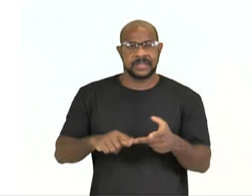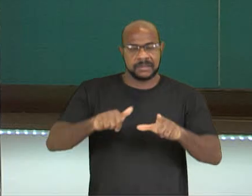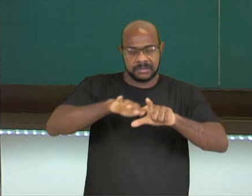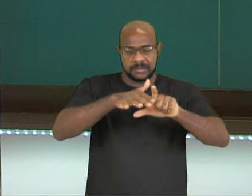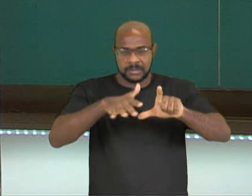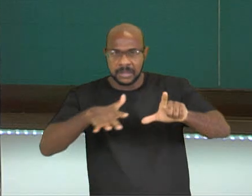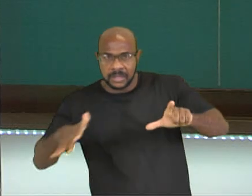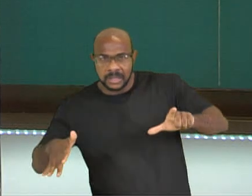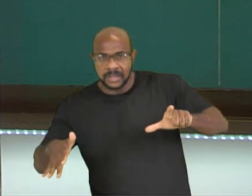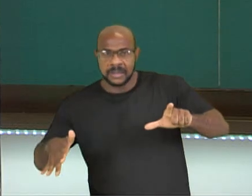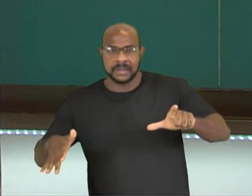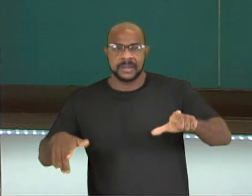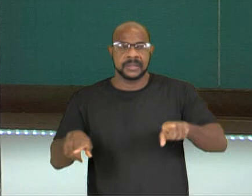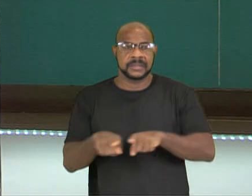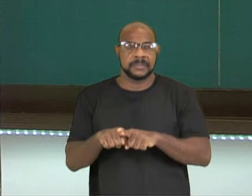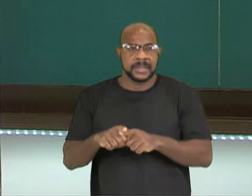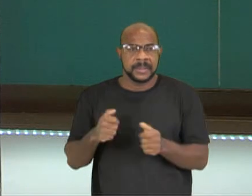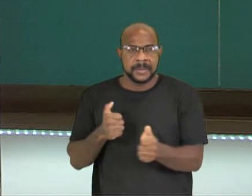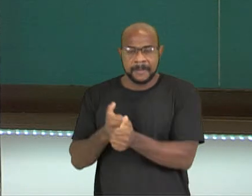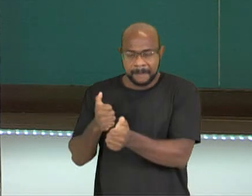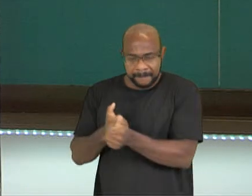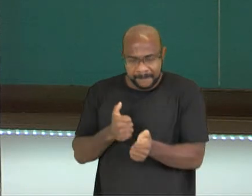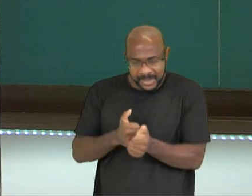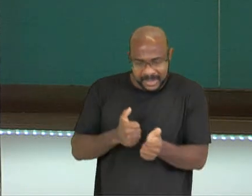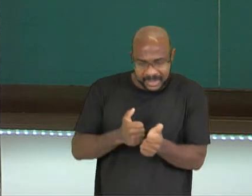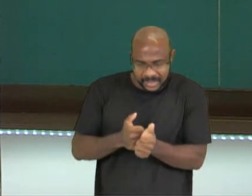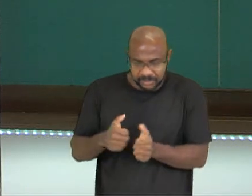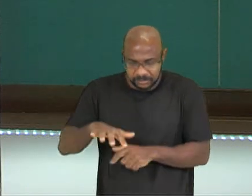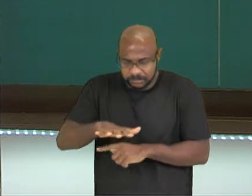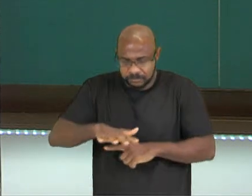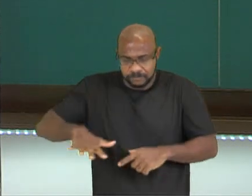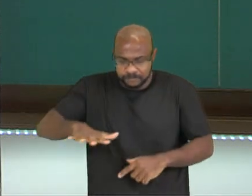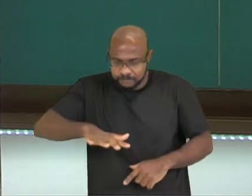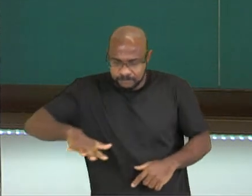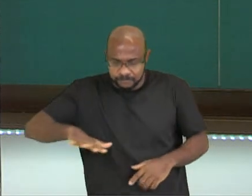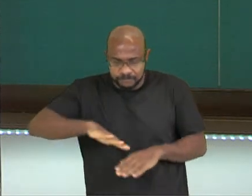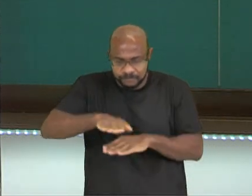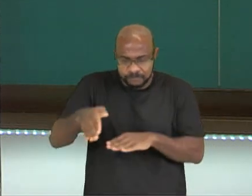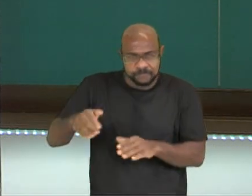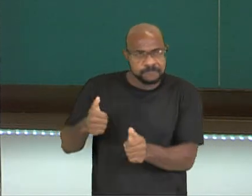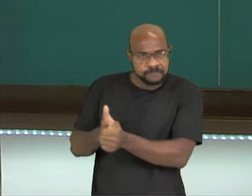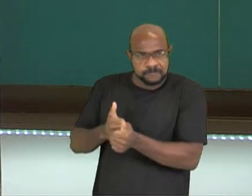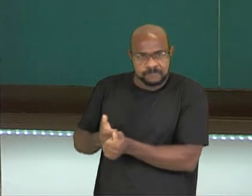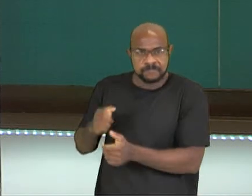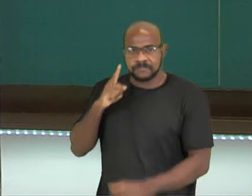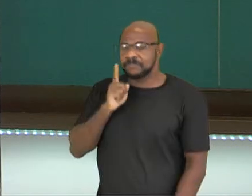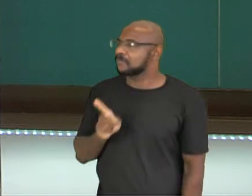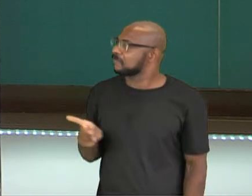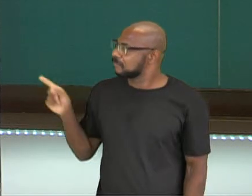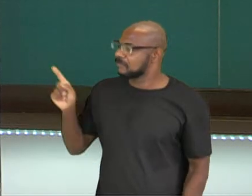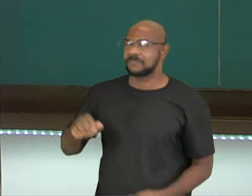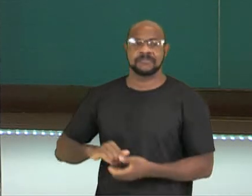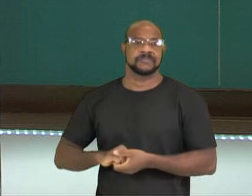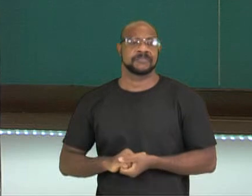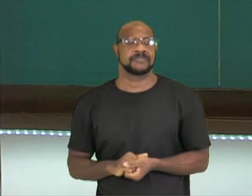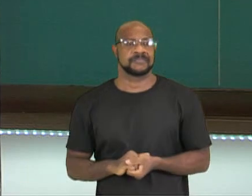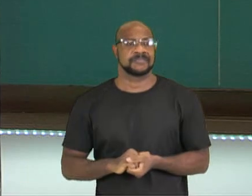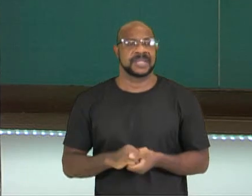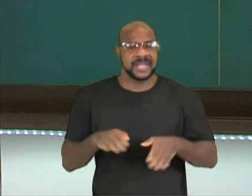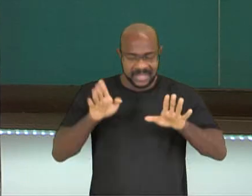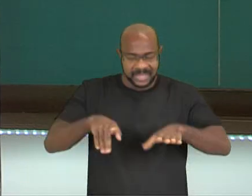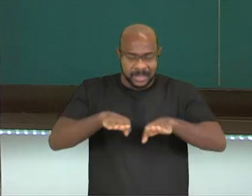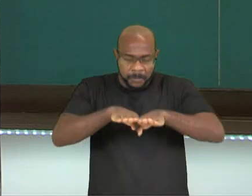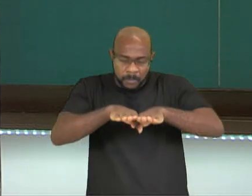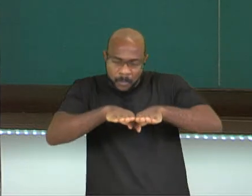ou costeira. Então são as áreas mais baixas, mais rebaixadas do nosso território, certo?